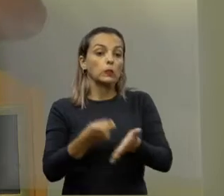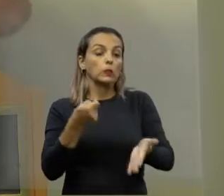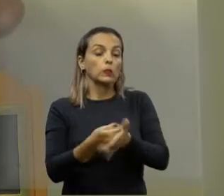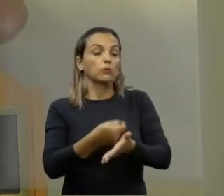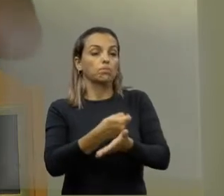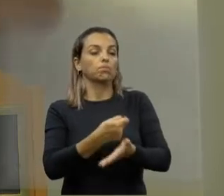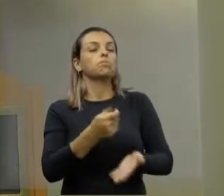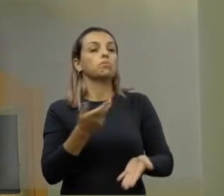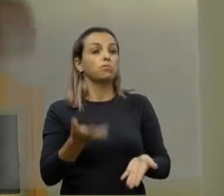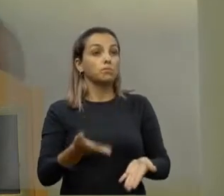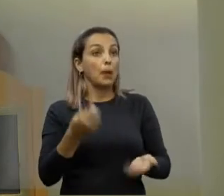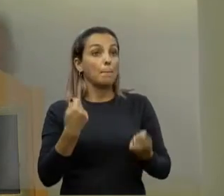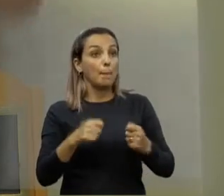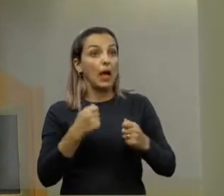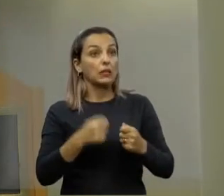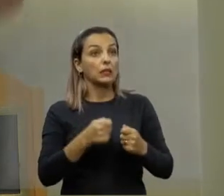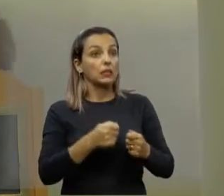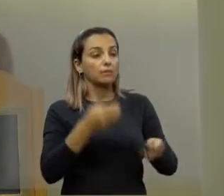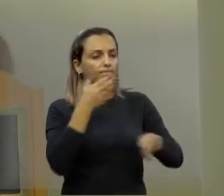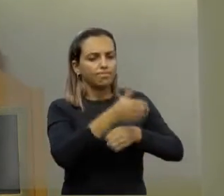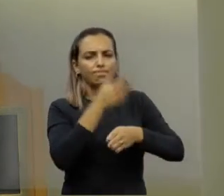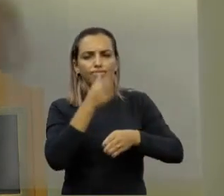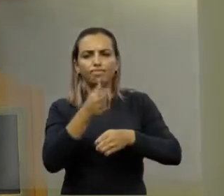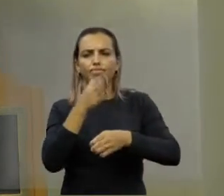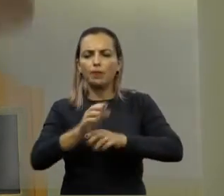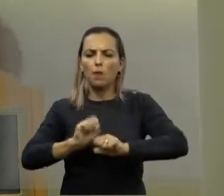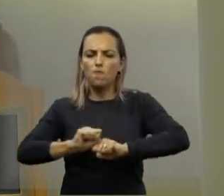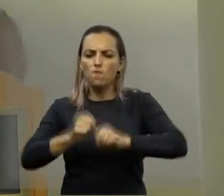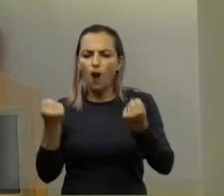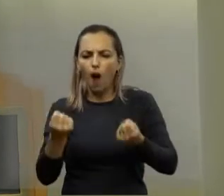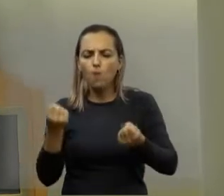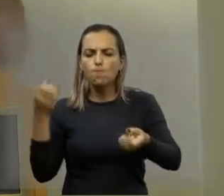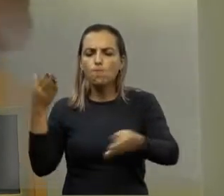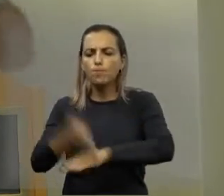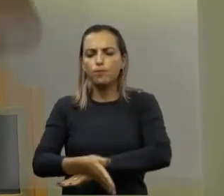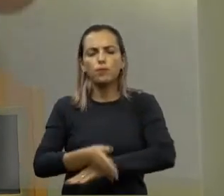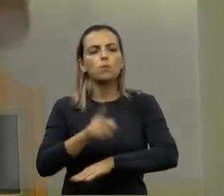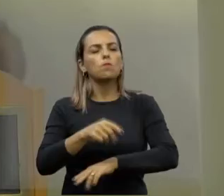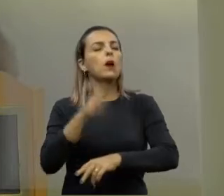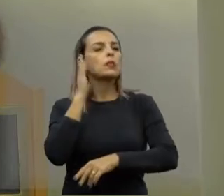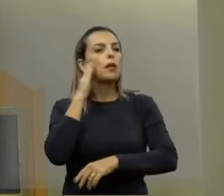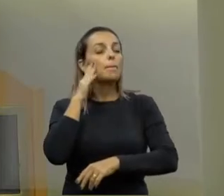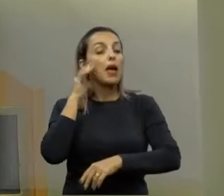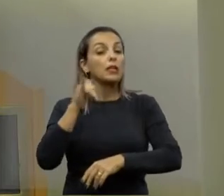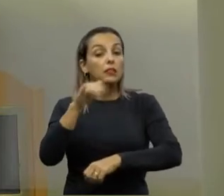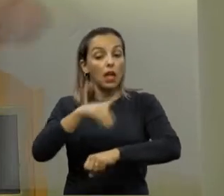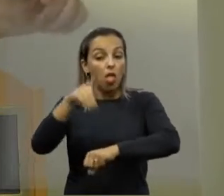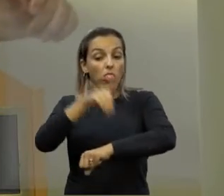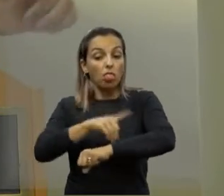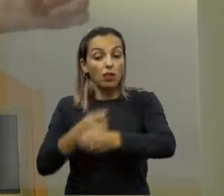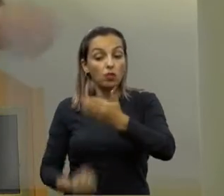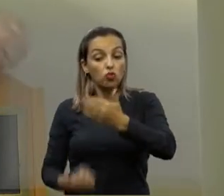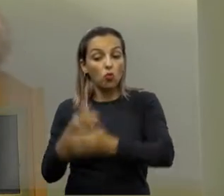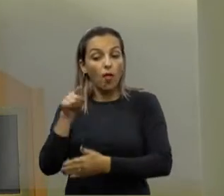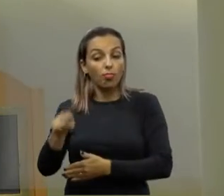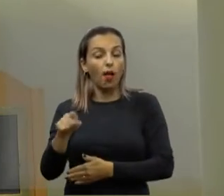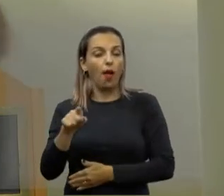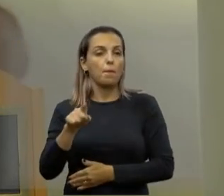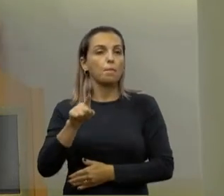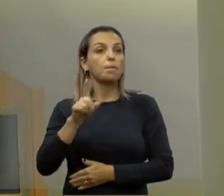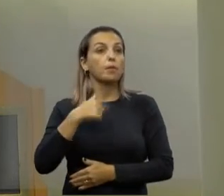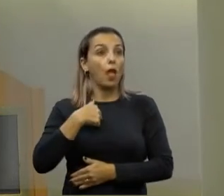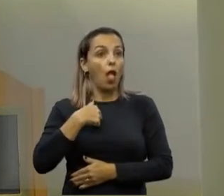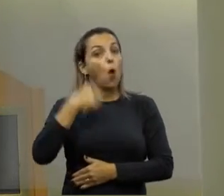é que eu posso me fazer entender ela tem que mais para cima tem que entrar nesse terreno tem que ver ele efetivamente se tem ou não foco de dengue e eu sou testemunha